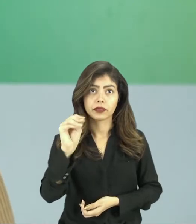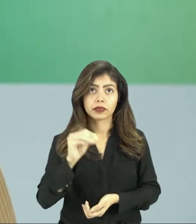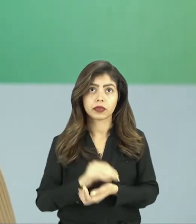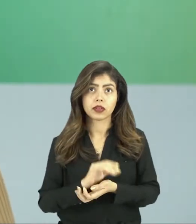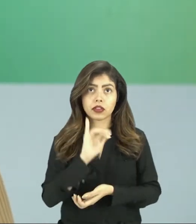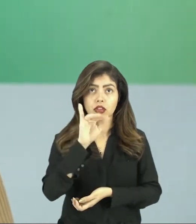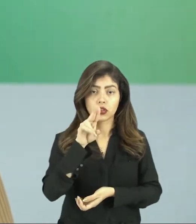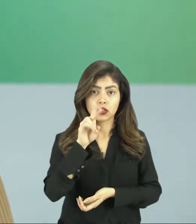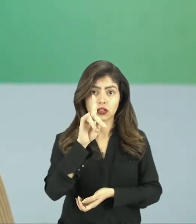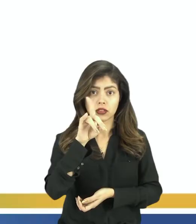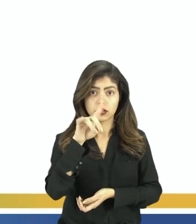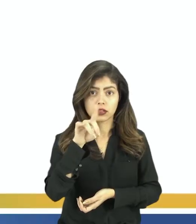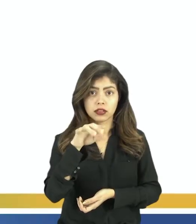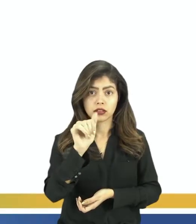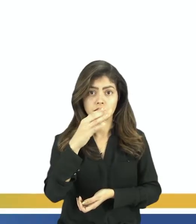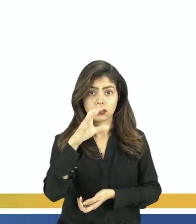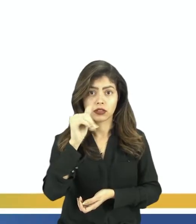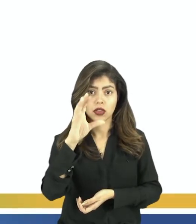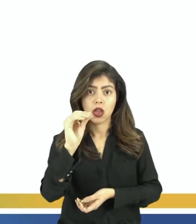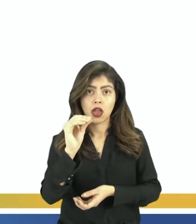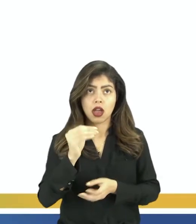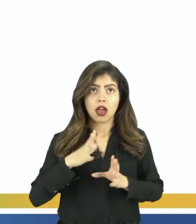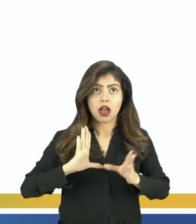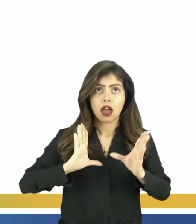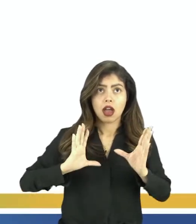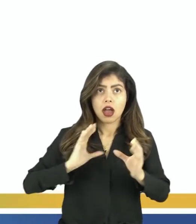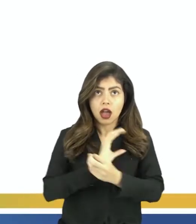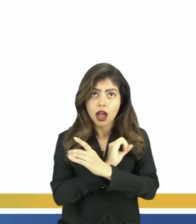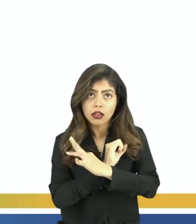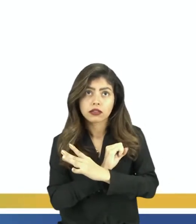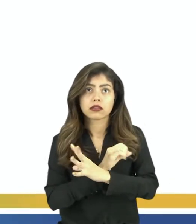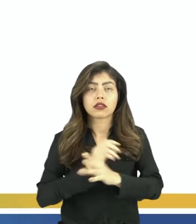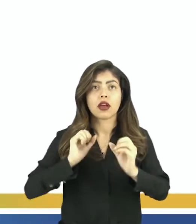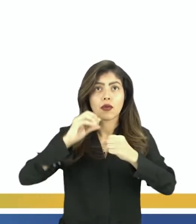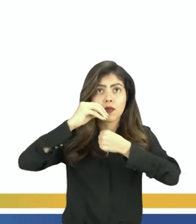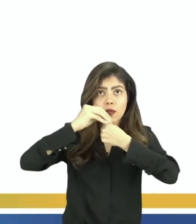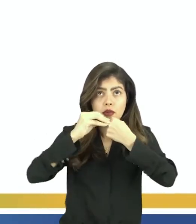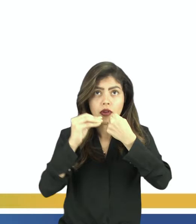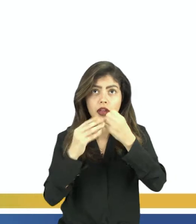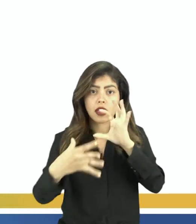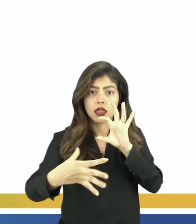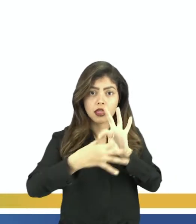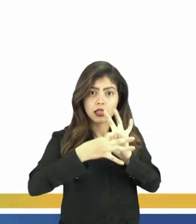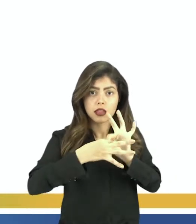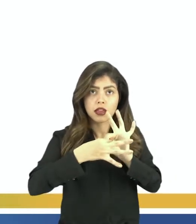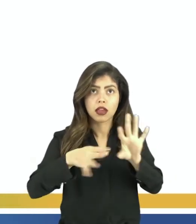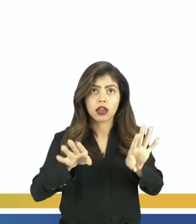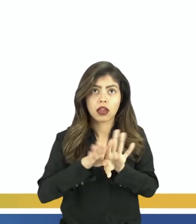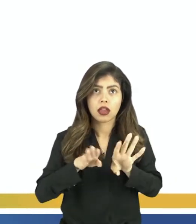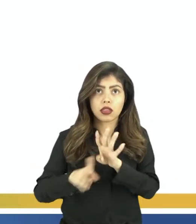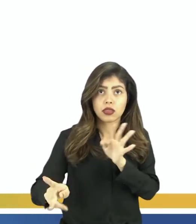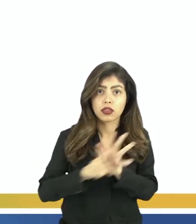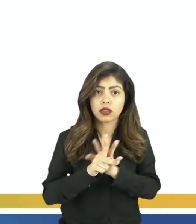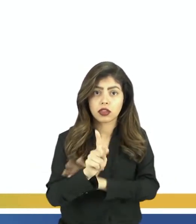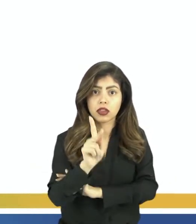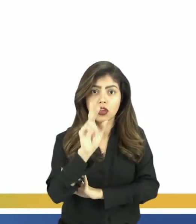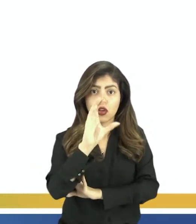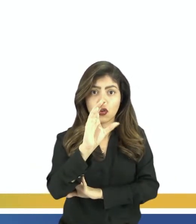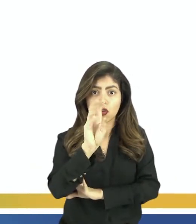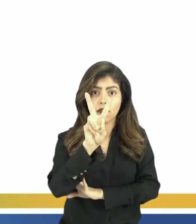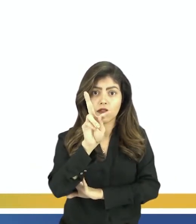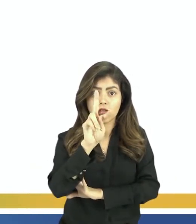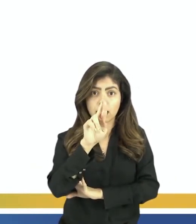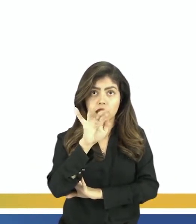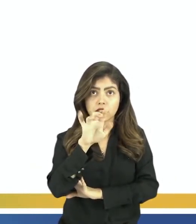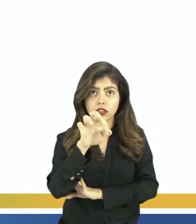ionização. Ácidos são compostos moleculares, eles são moleculares porque a ligação química entre os elementos químicos é do tipo